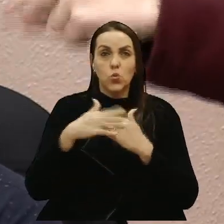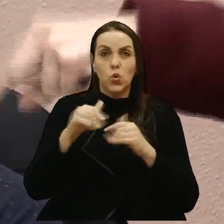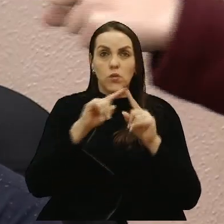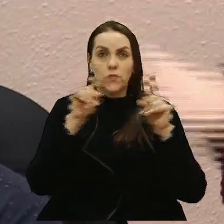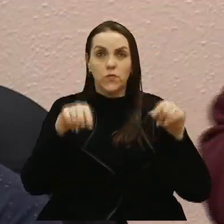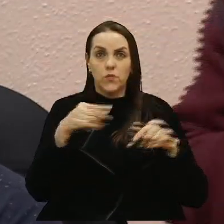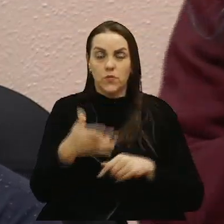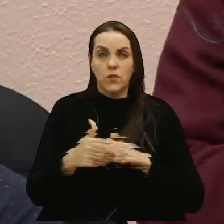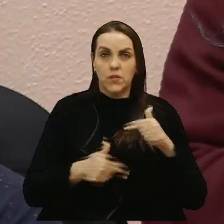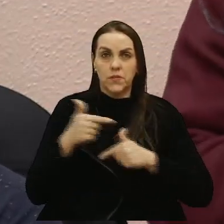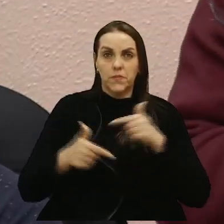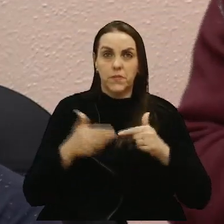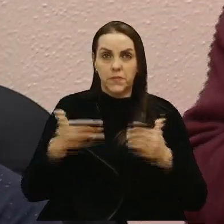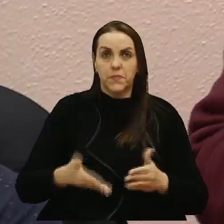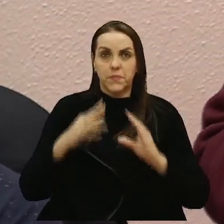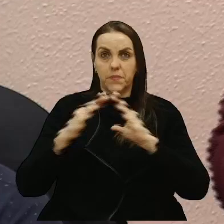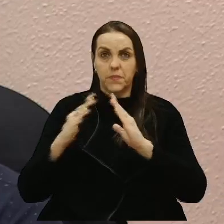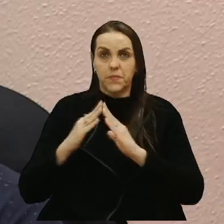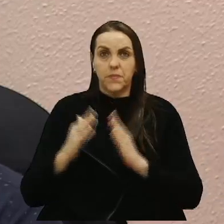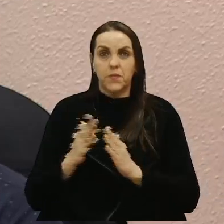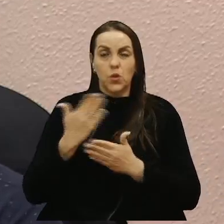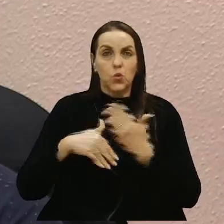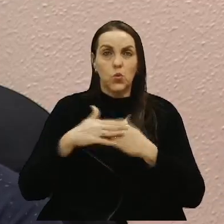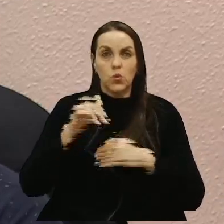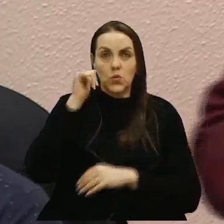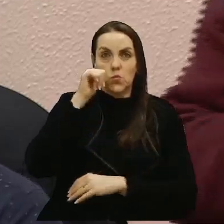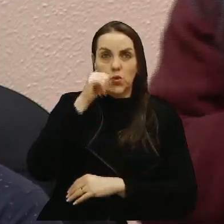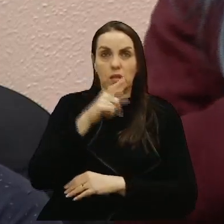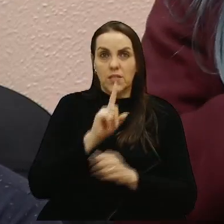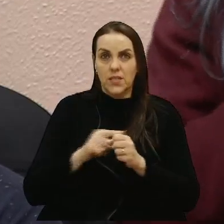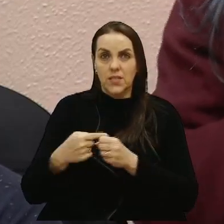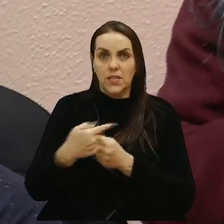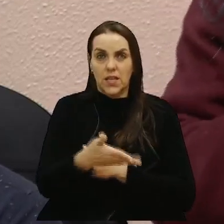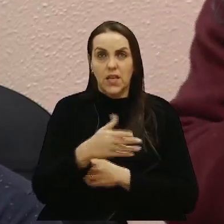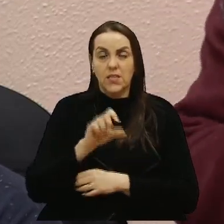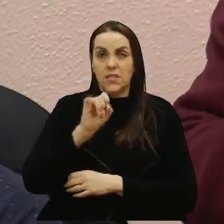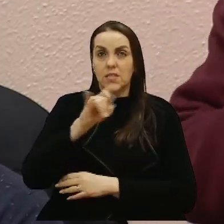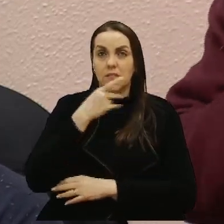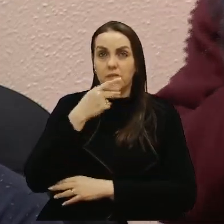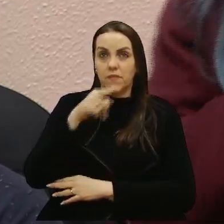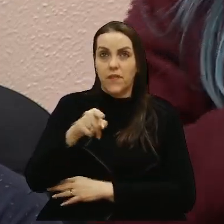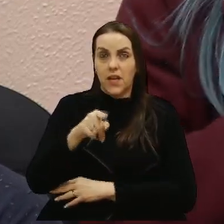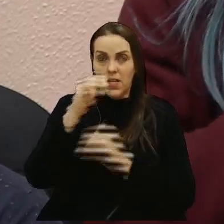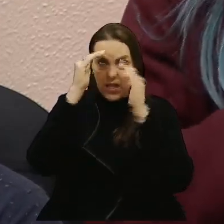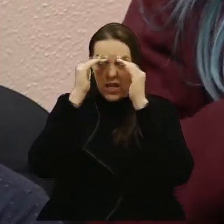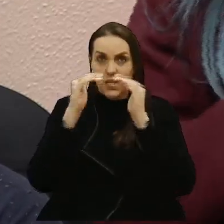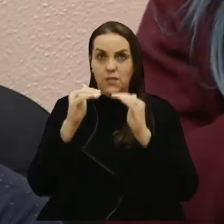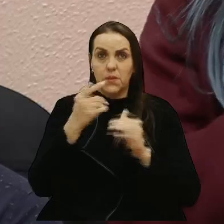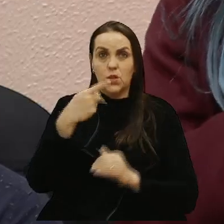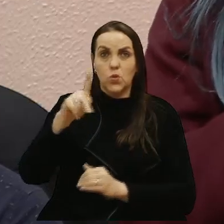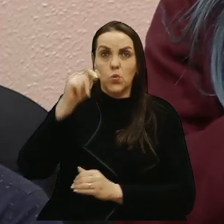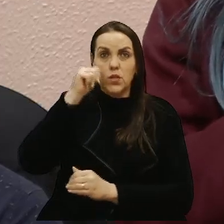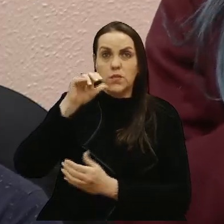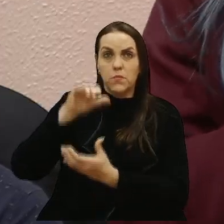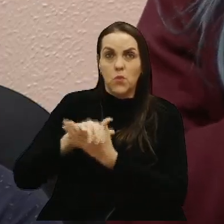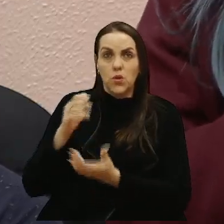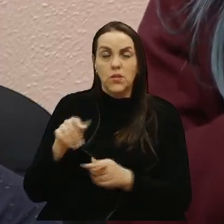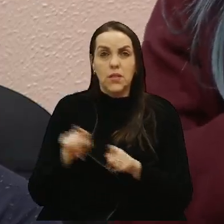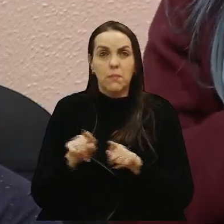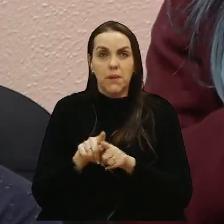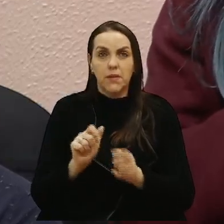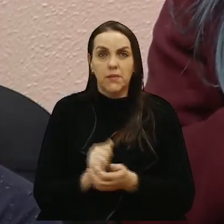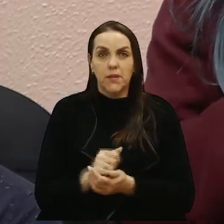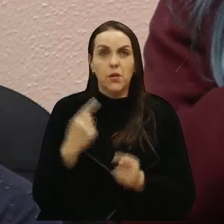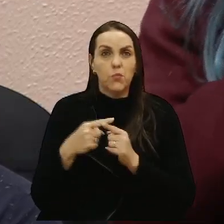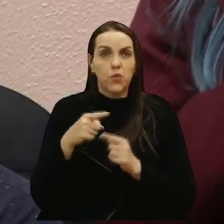servidoras, as trabalhadoras dessa casa, com todas as mulheres dessa cidade. Se o senhor diz que respeita tanto a sua esposa, com a sua esposa também, porque